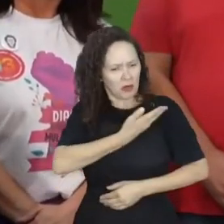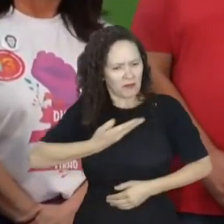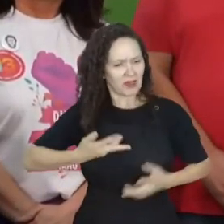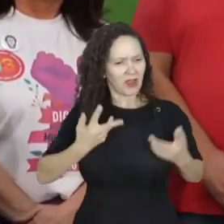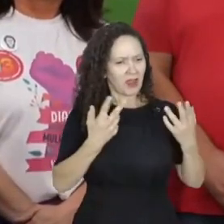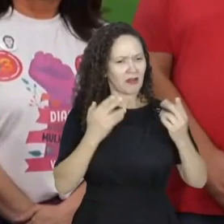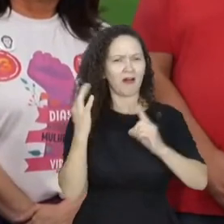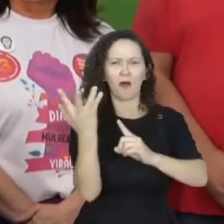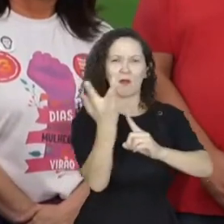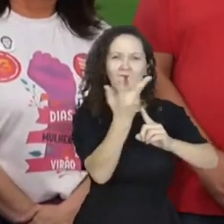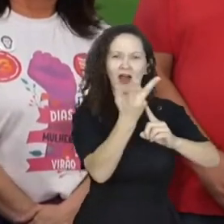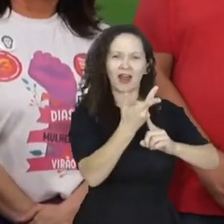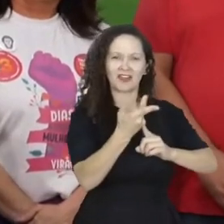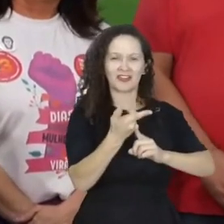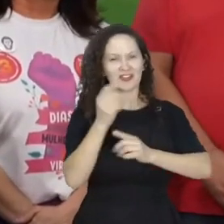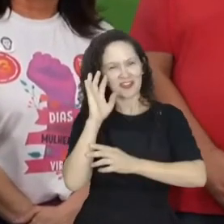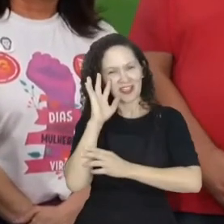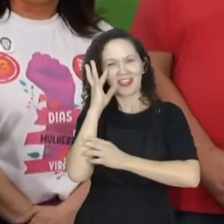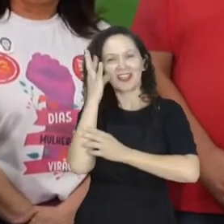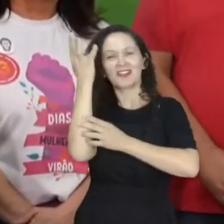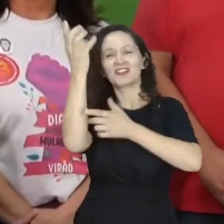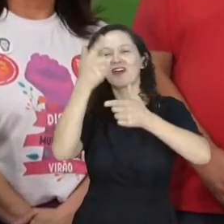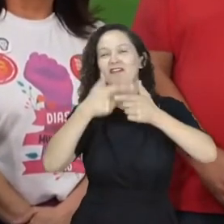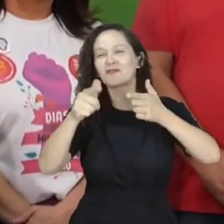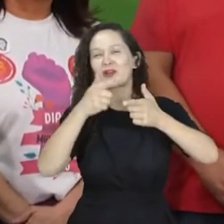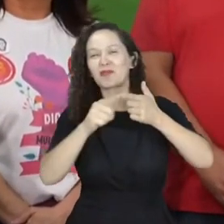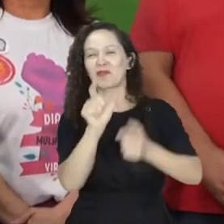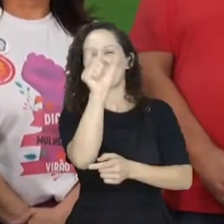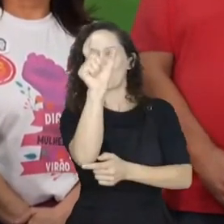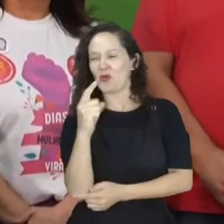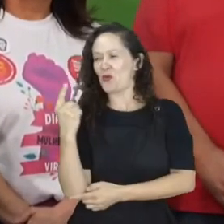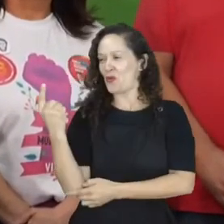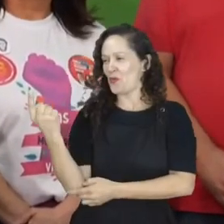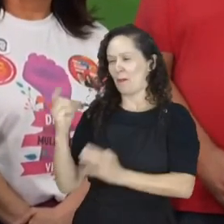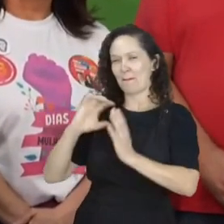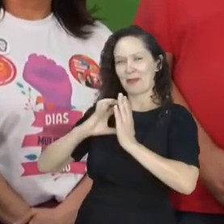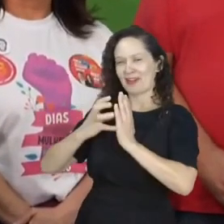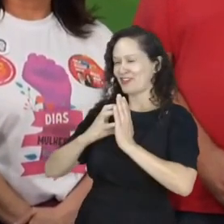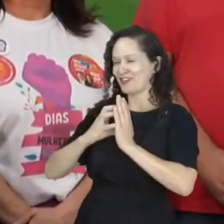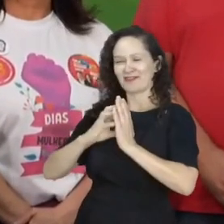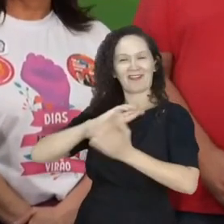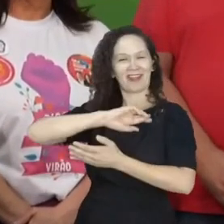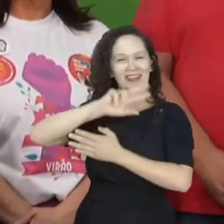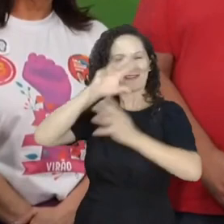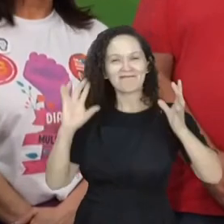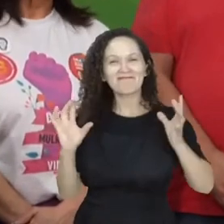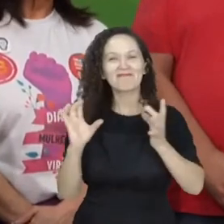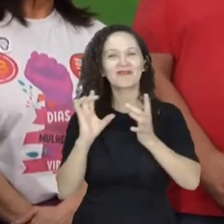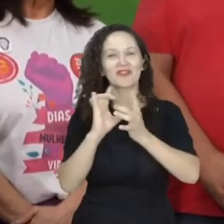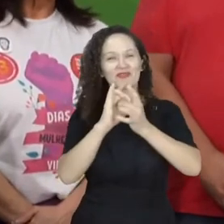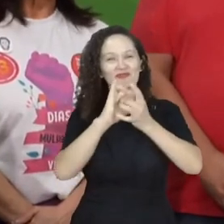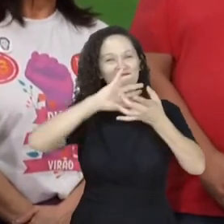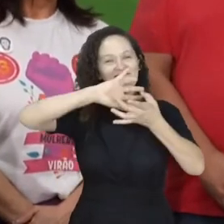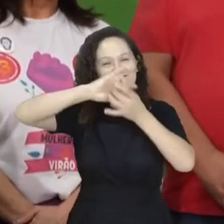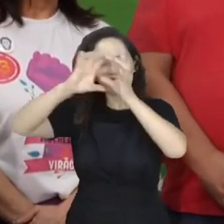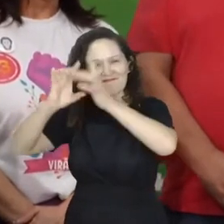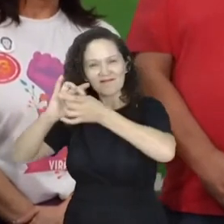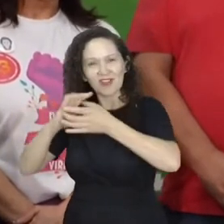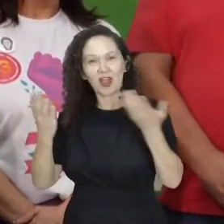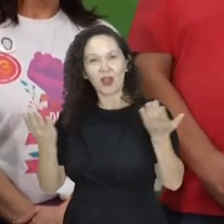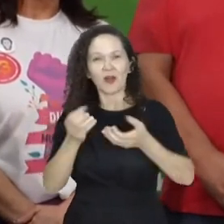país e a solução não será obra de um homem só. E de um partido só. Esse país está